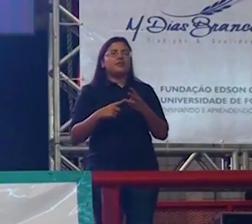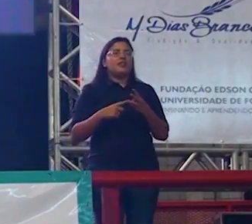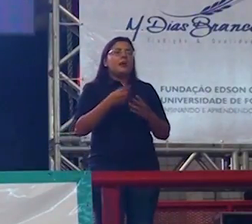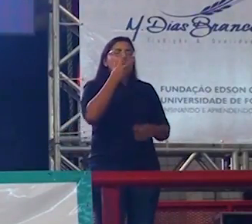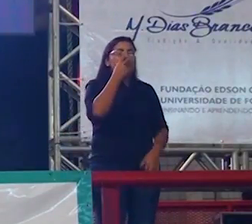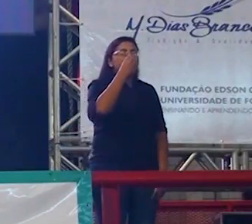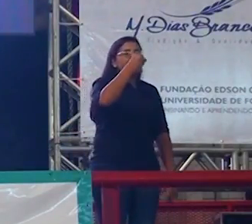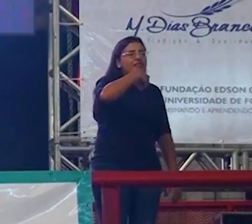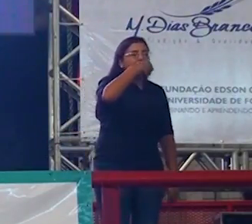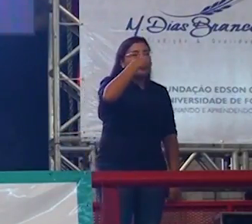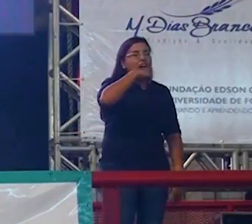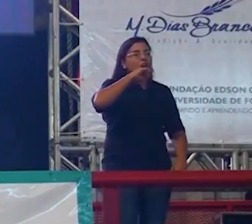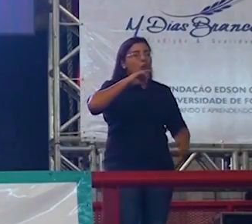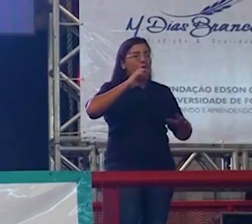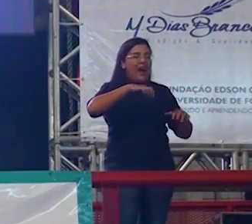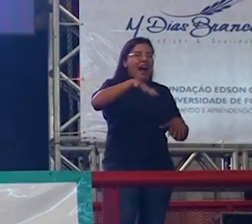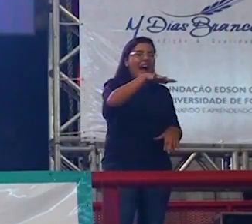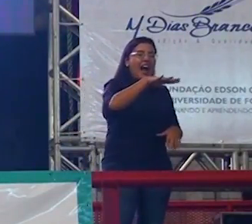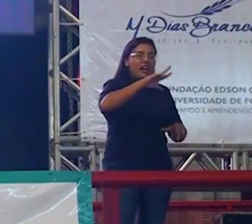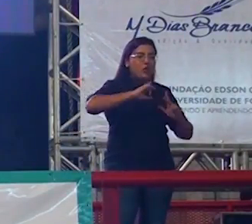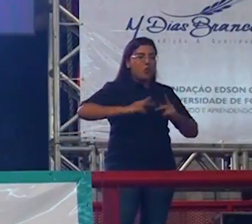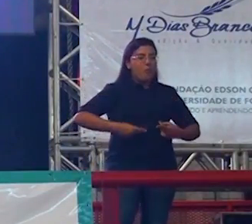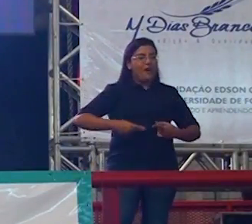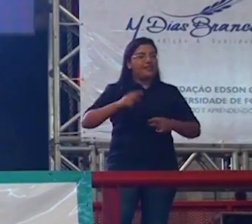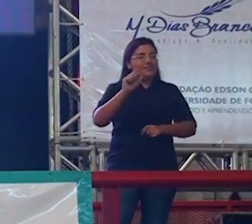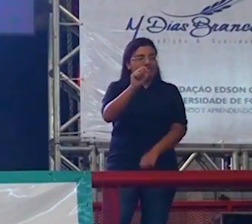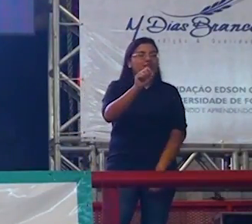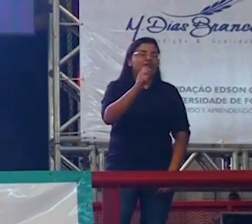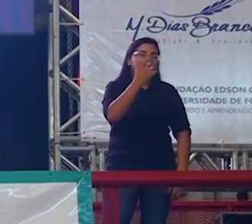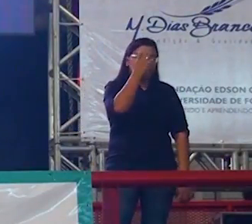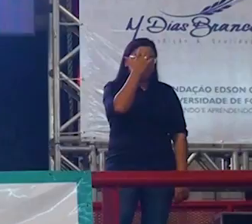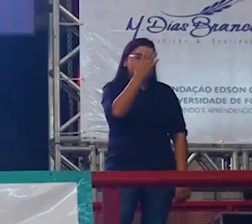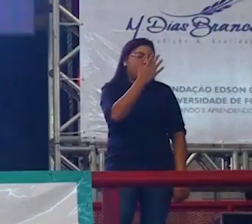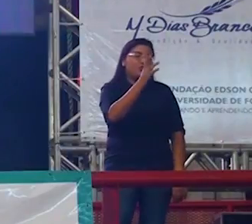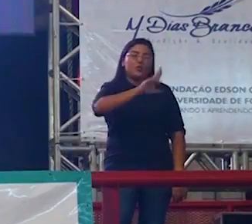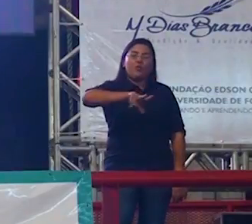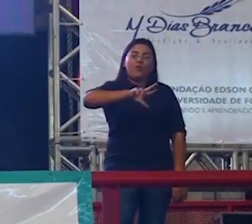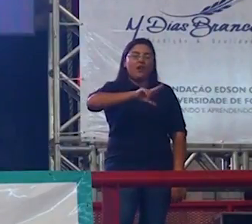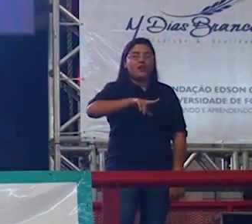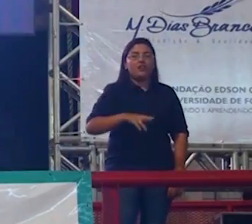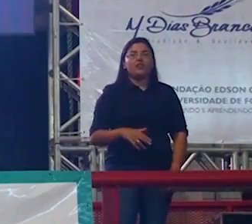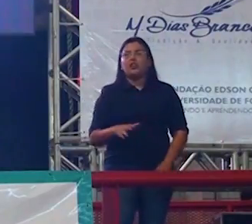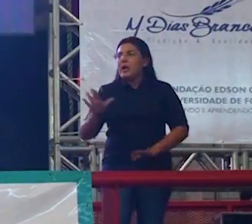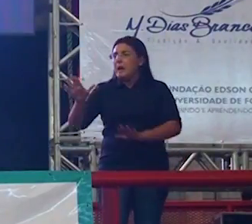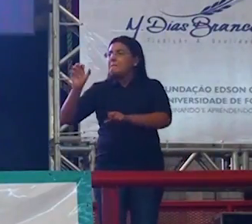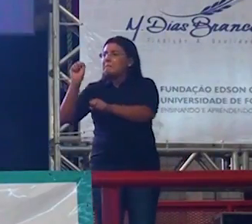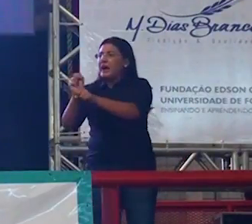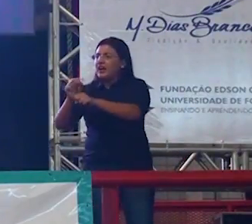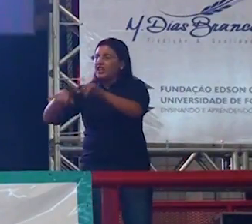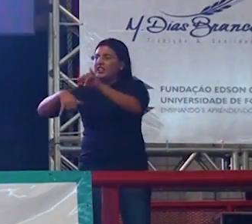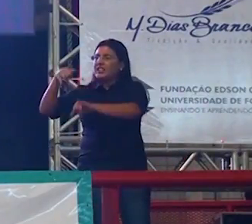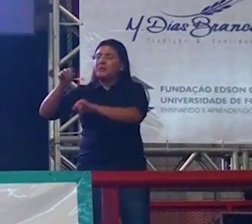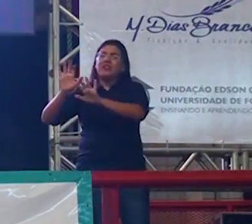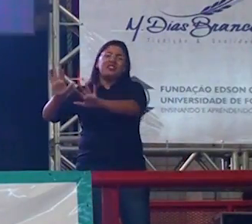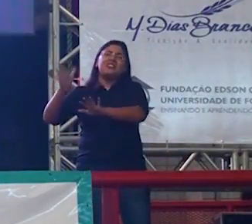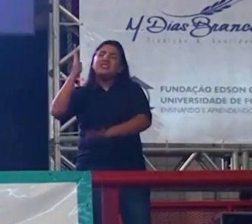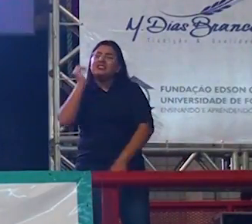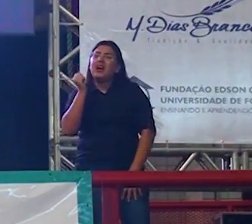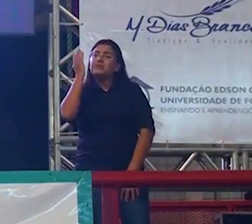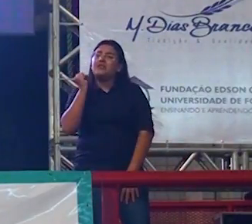mais fraco na parte de humanas. Chegou um ano que eu cheguei para ele e disse assim: rapaz, não estude mais química não, você já